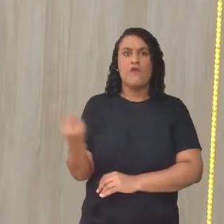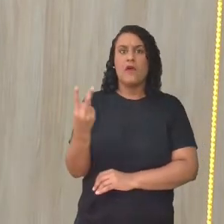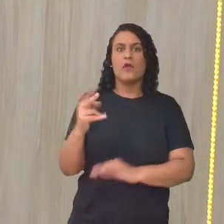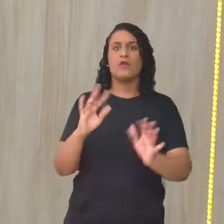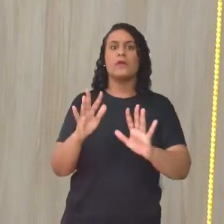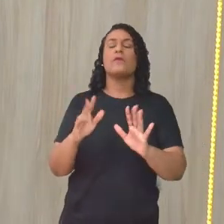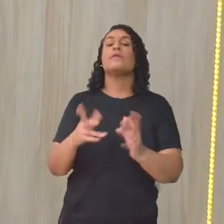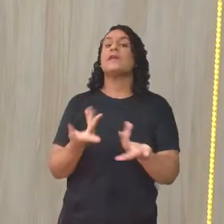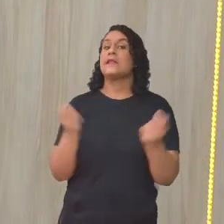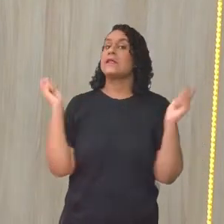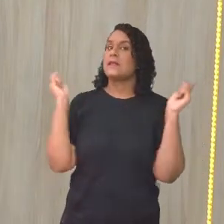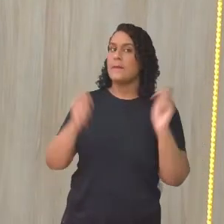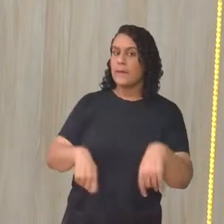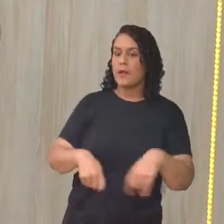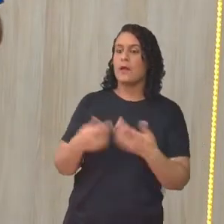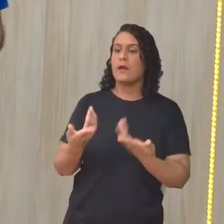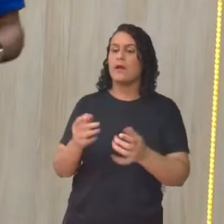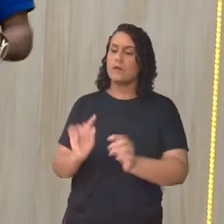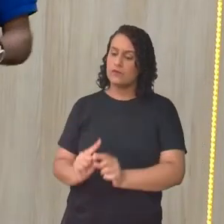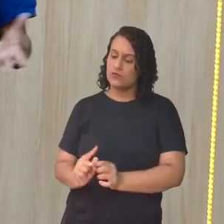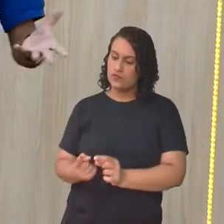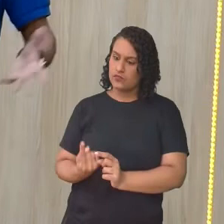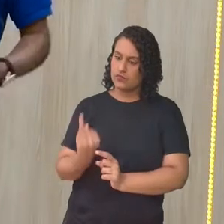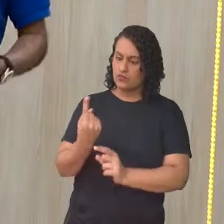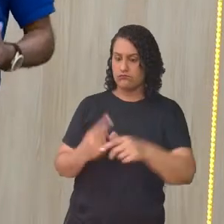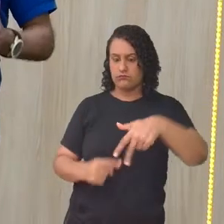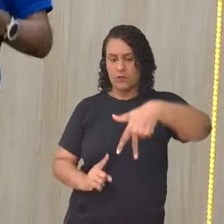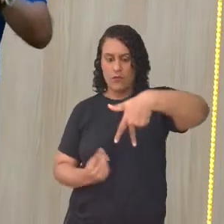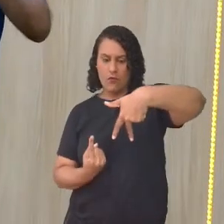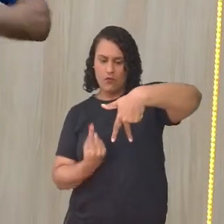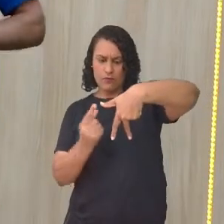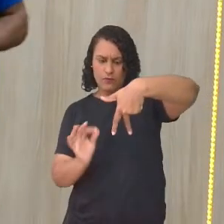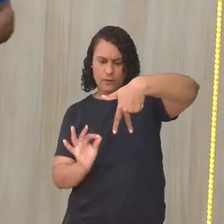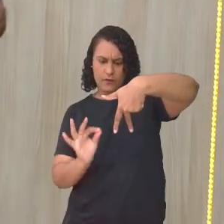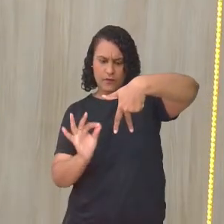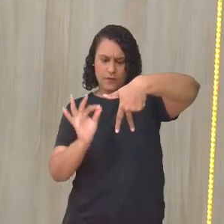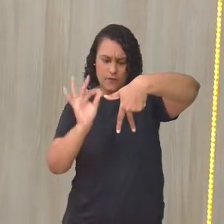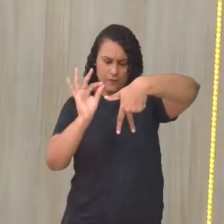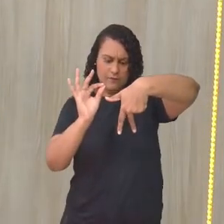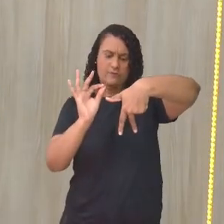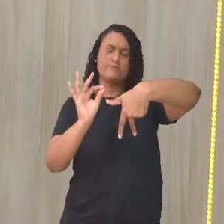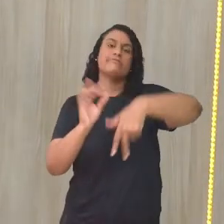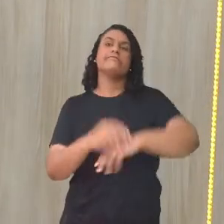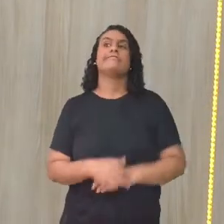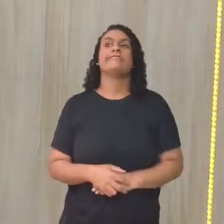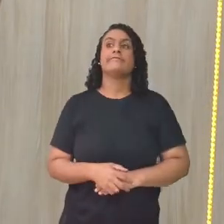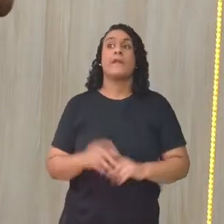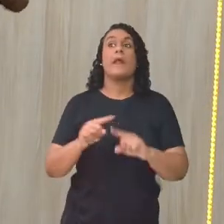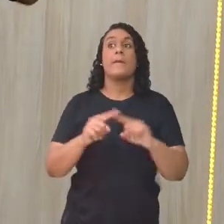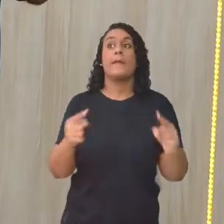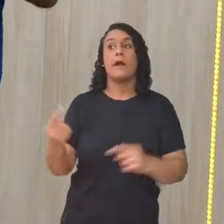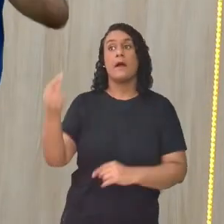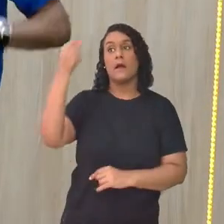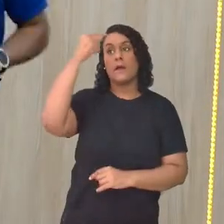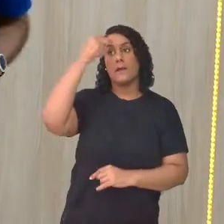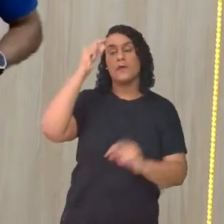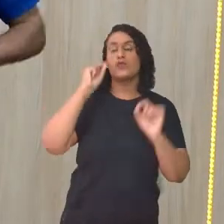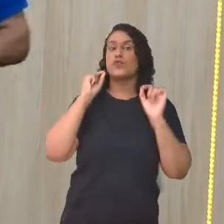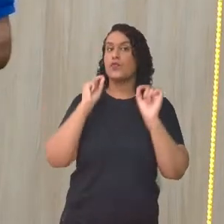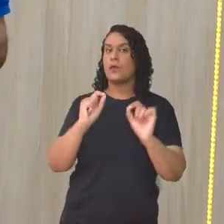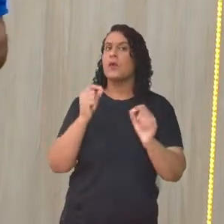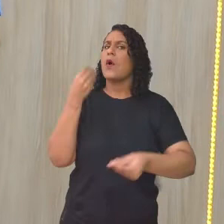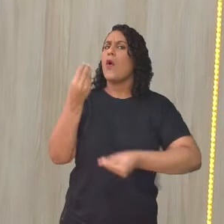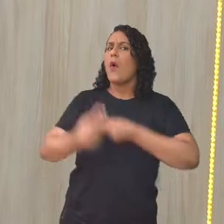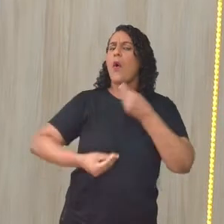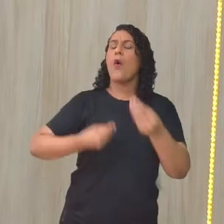até onde poderia ir a medição específica dele. O cara era muito inteligente. Show de bola. Mas ele pensou como calcular.